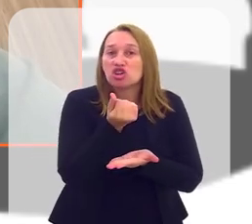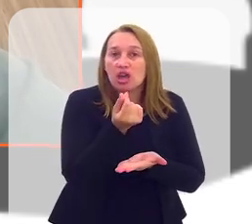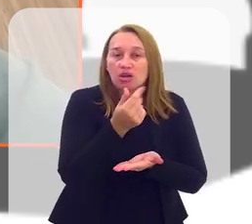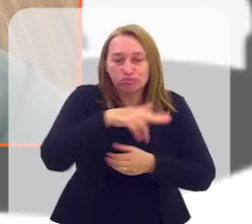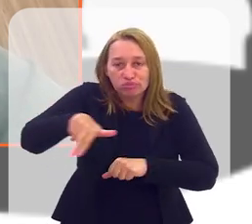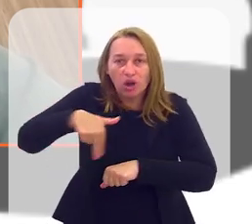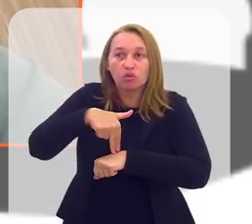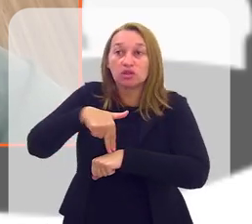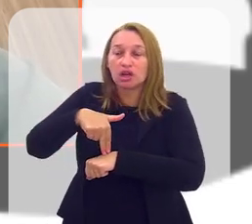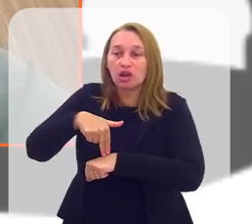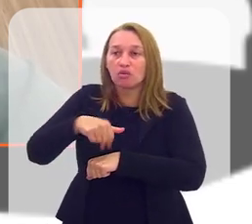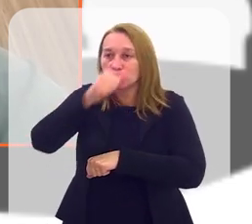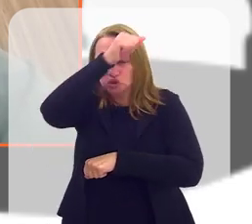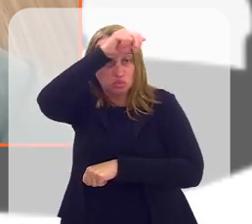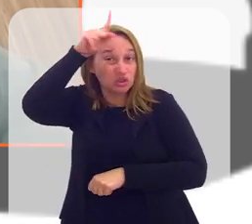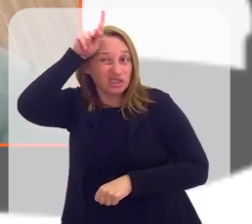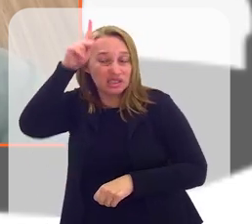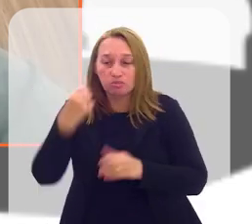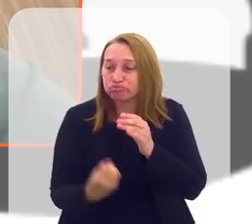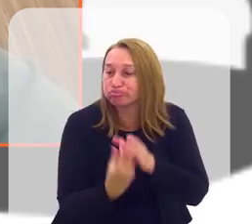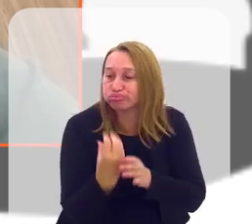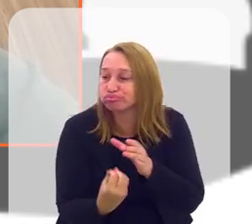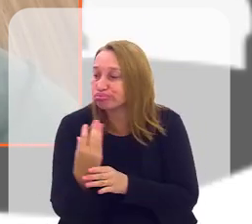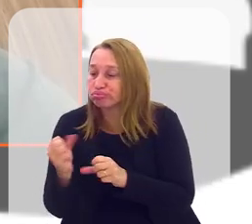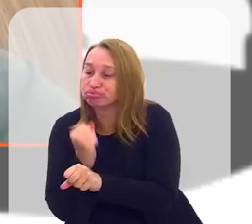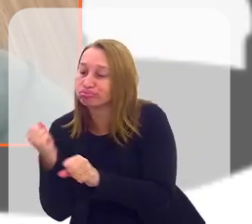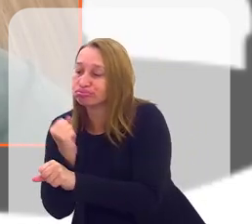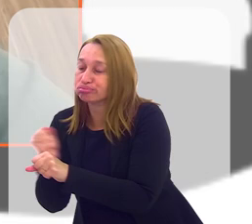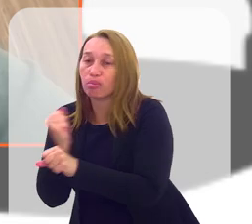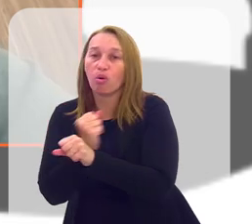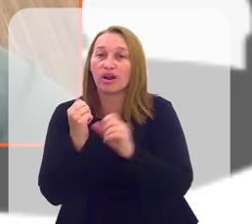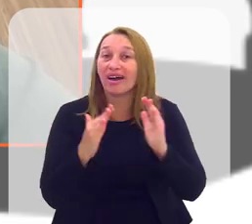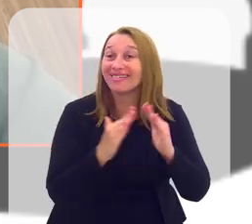da União e os municípios construírem